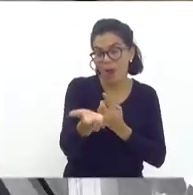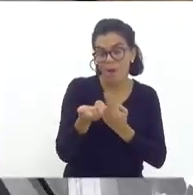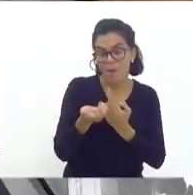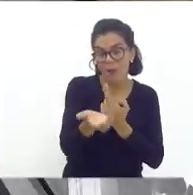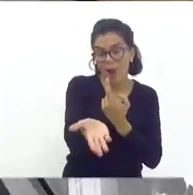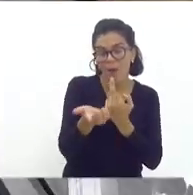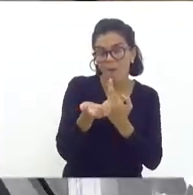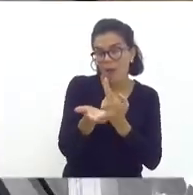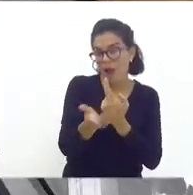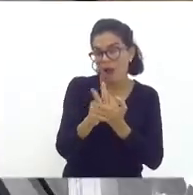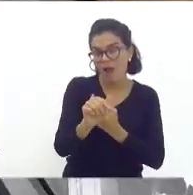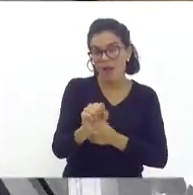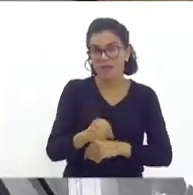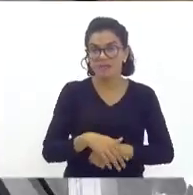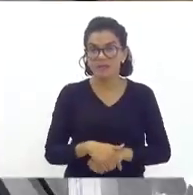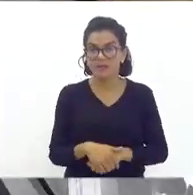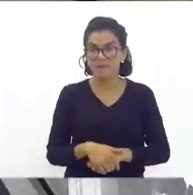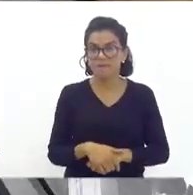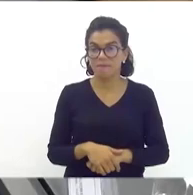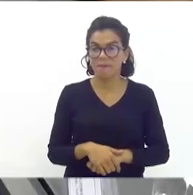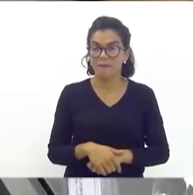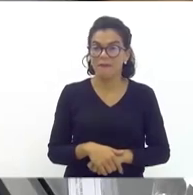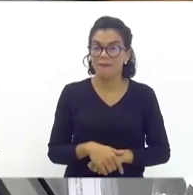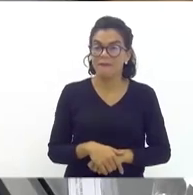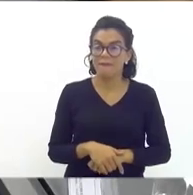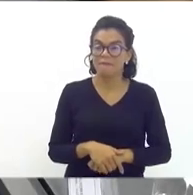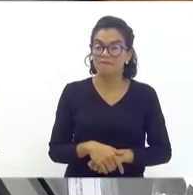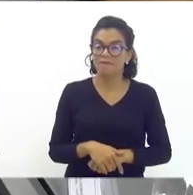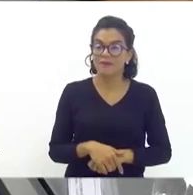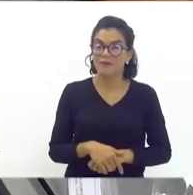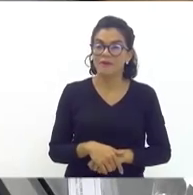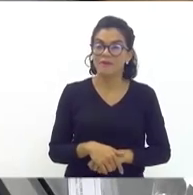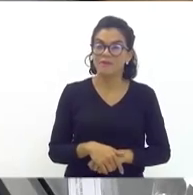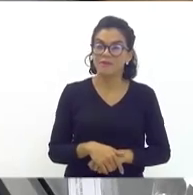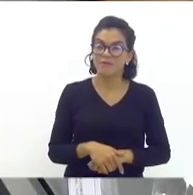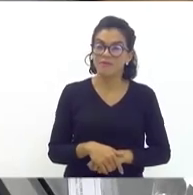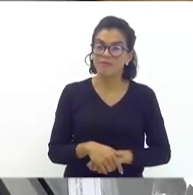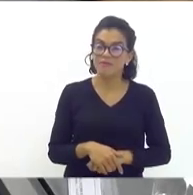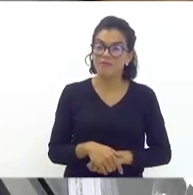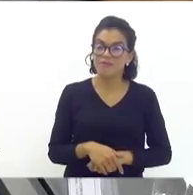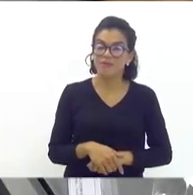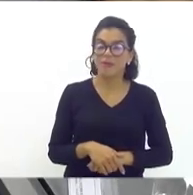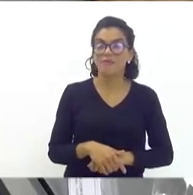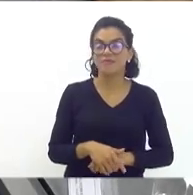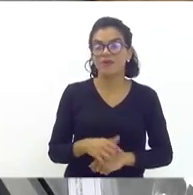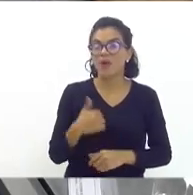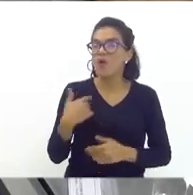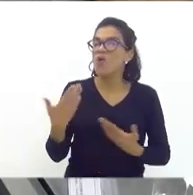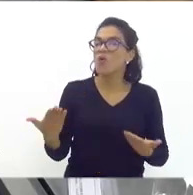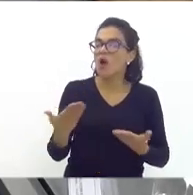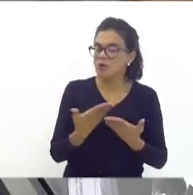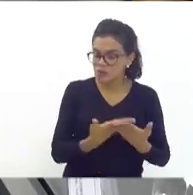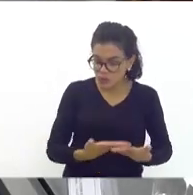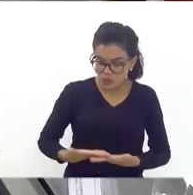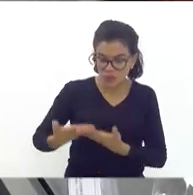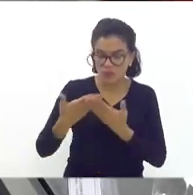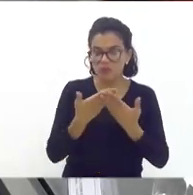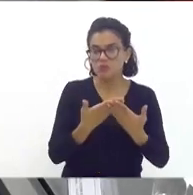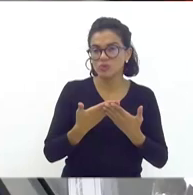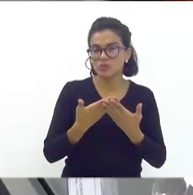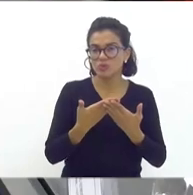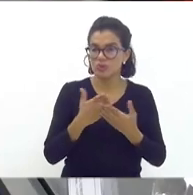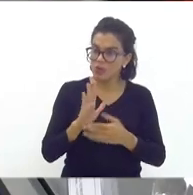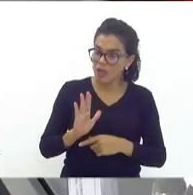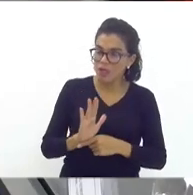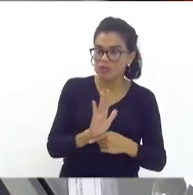uma outra pergunta que eu tenho a fazer ser presidente Olha eu estudo que vocês têm também para que possa